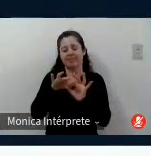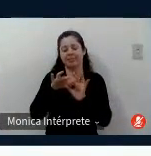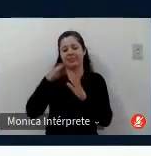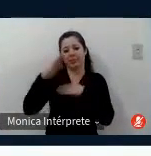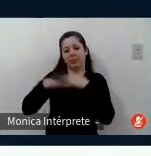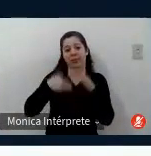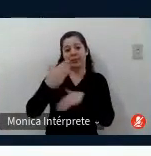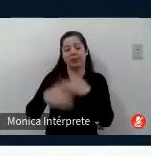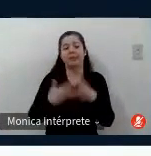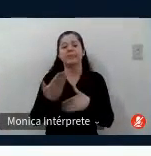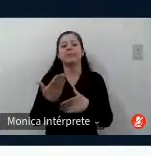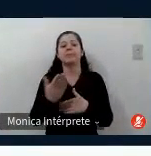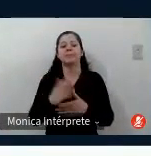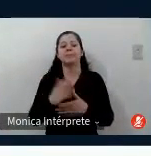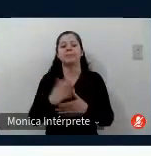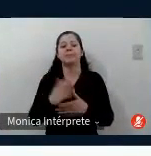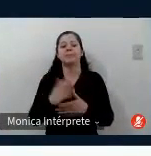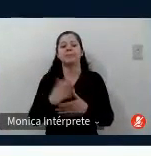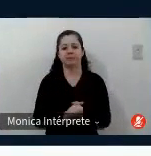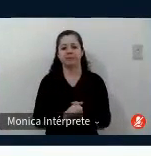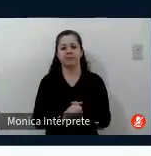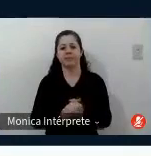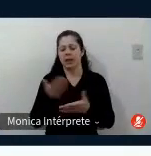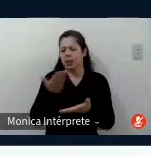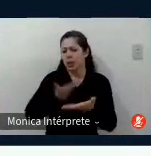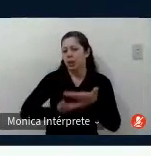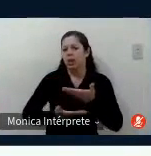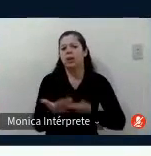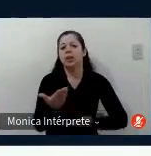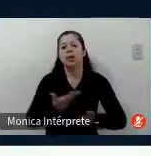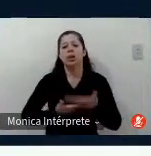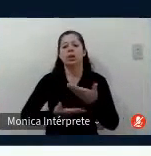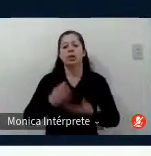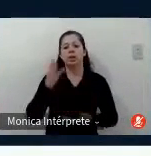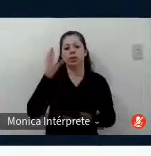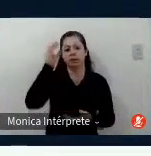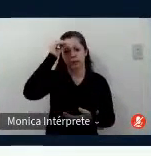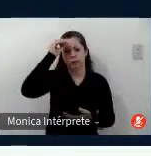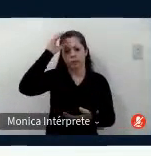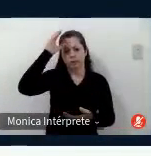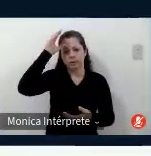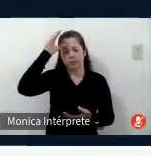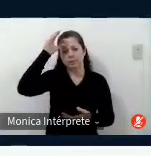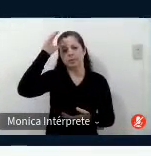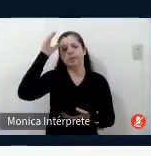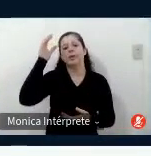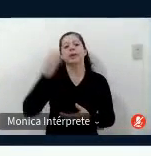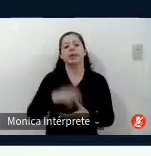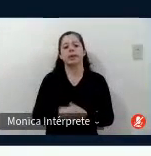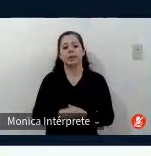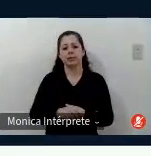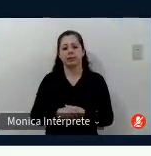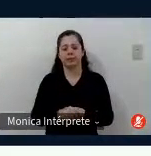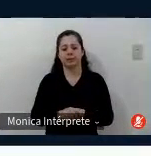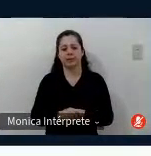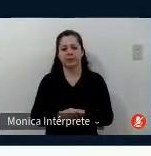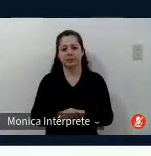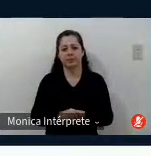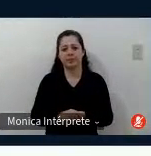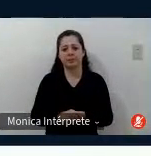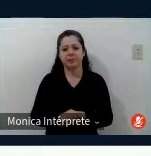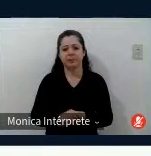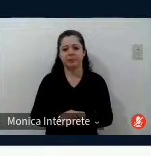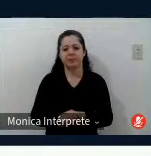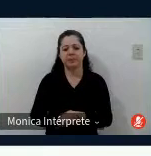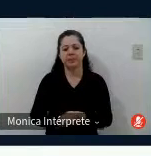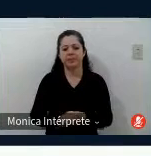trabalhar em grupo, de trocar saberes, né, de construir novos conhecimentos, né,